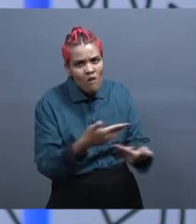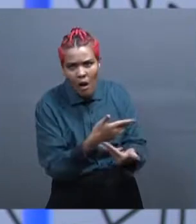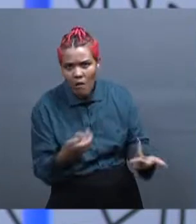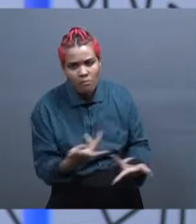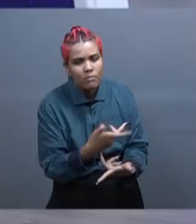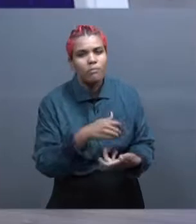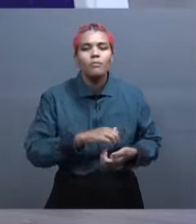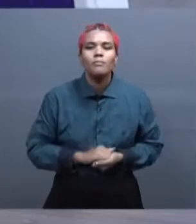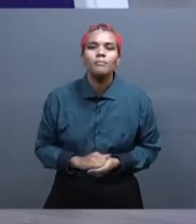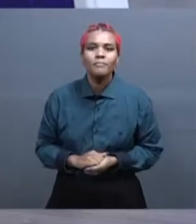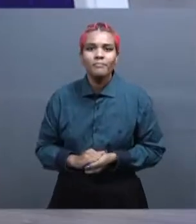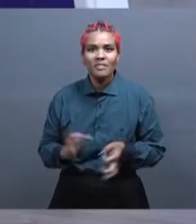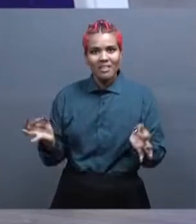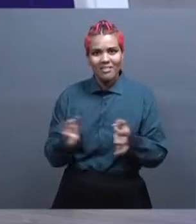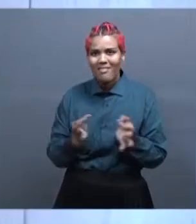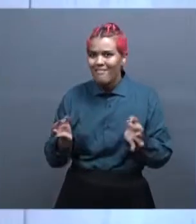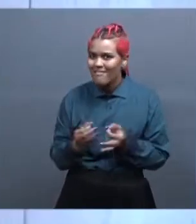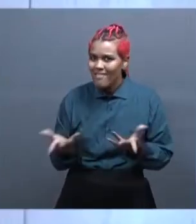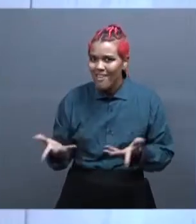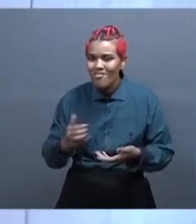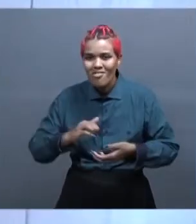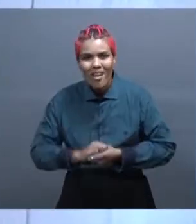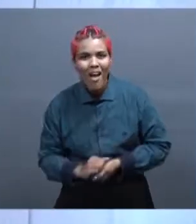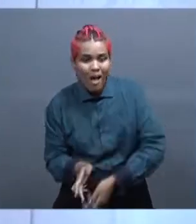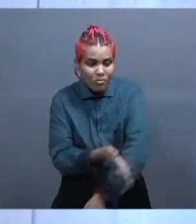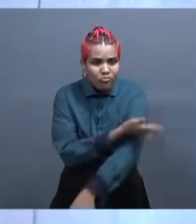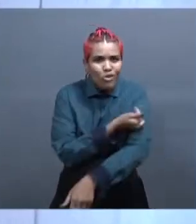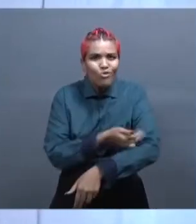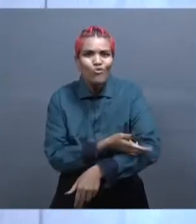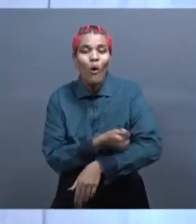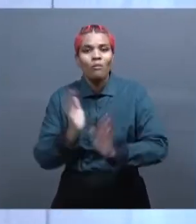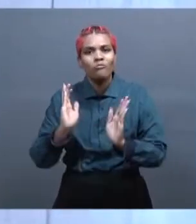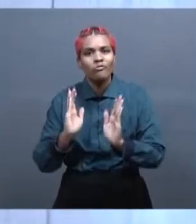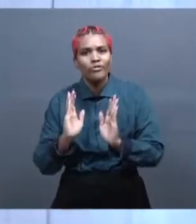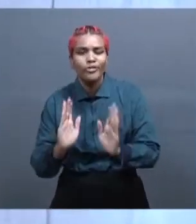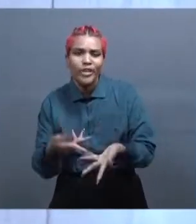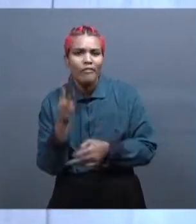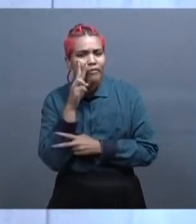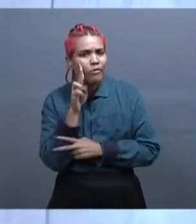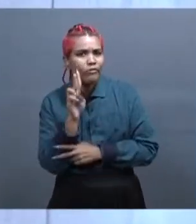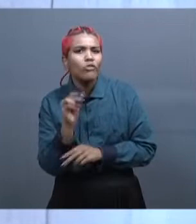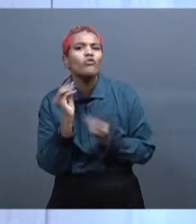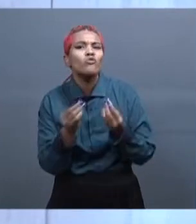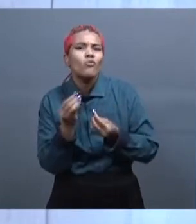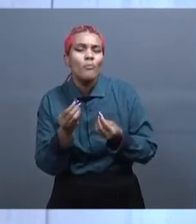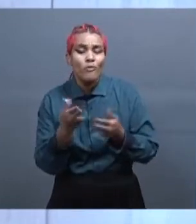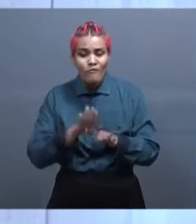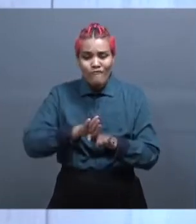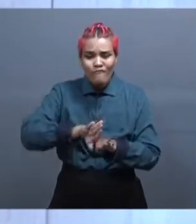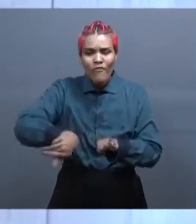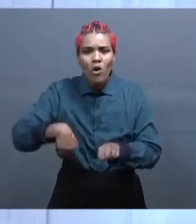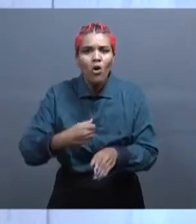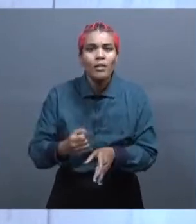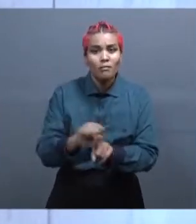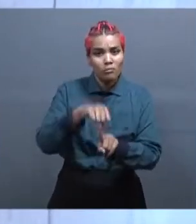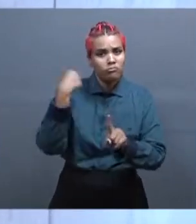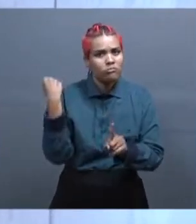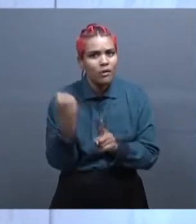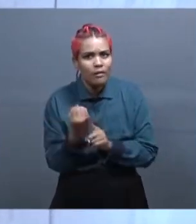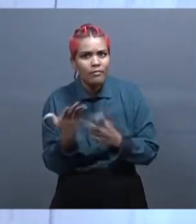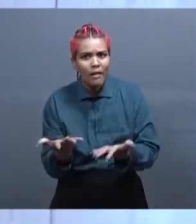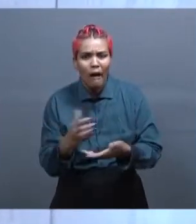aí excelente olha só sato hagens já foram vistas como algo fora dos padrões sociais ligados à